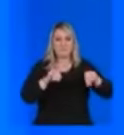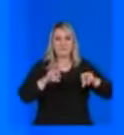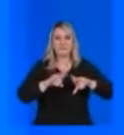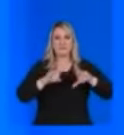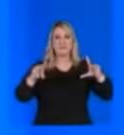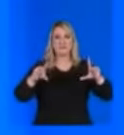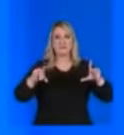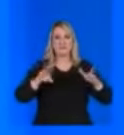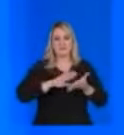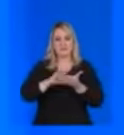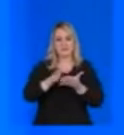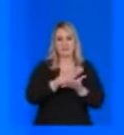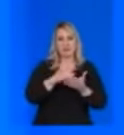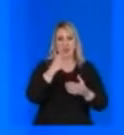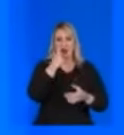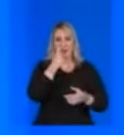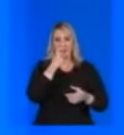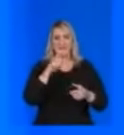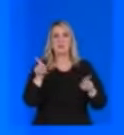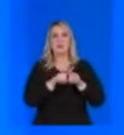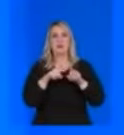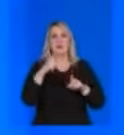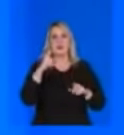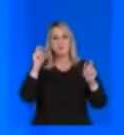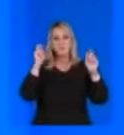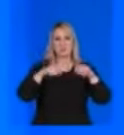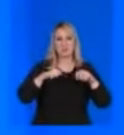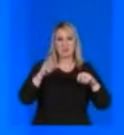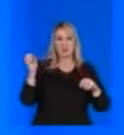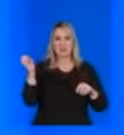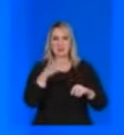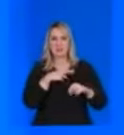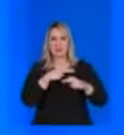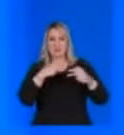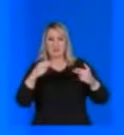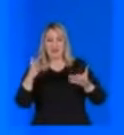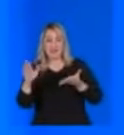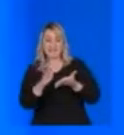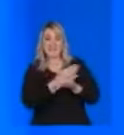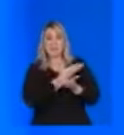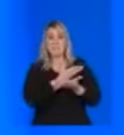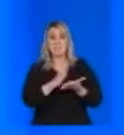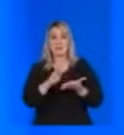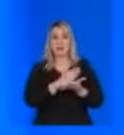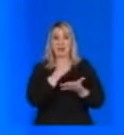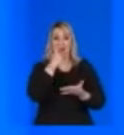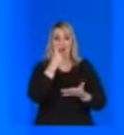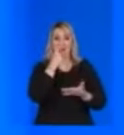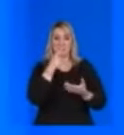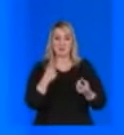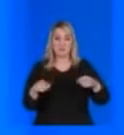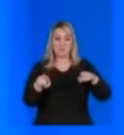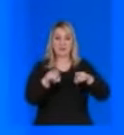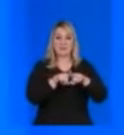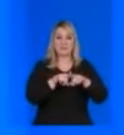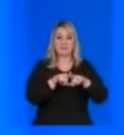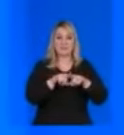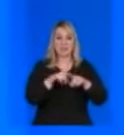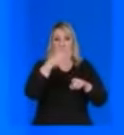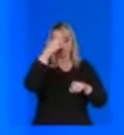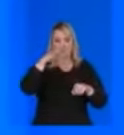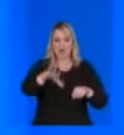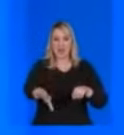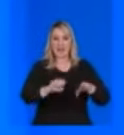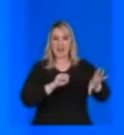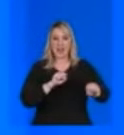também a possibilidade com a inauguração de novas plantas para fazer a separação do lixo em parceria com os catadores